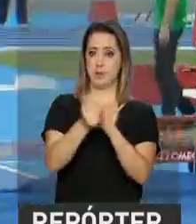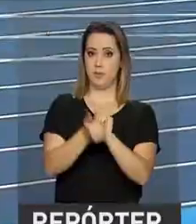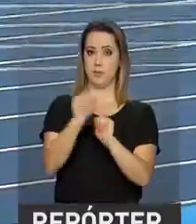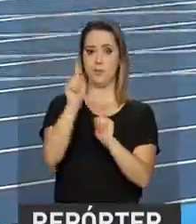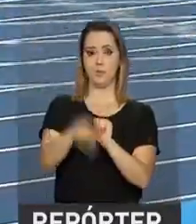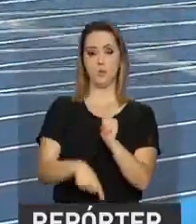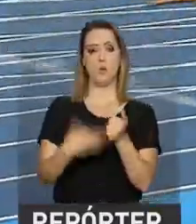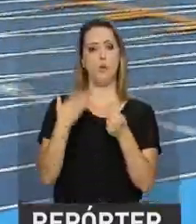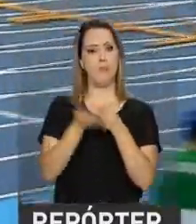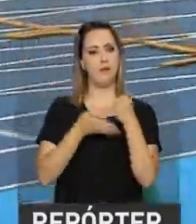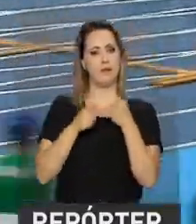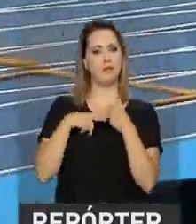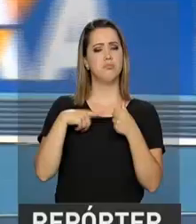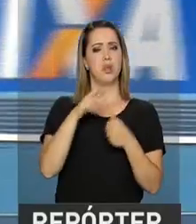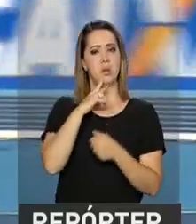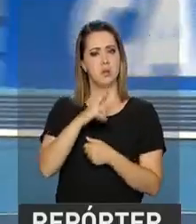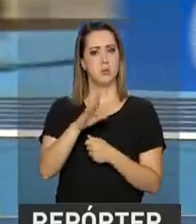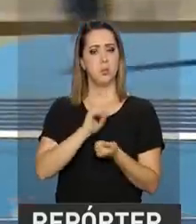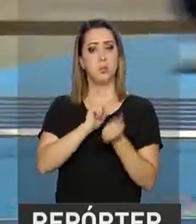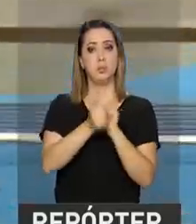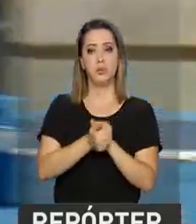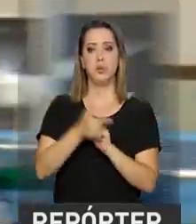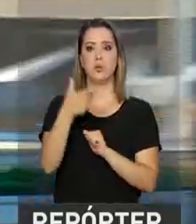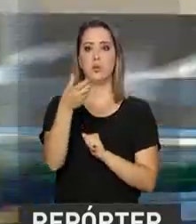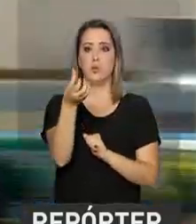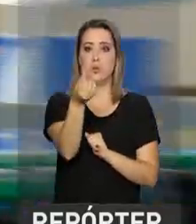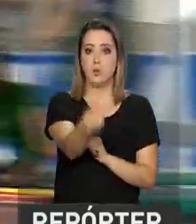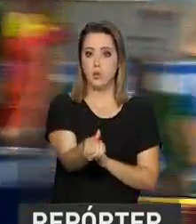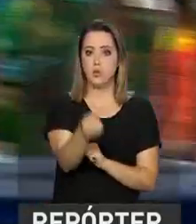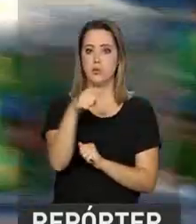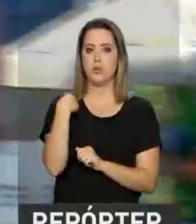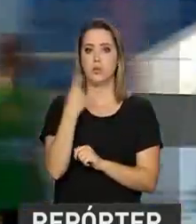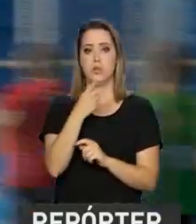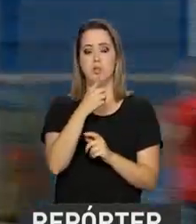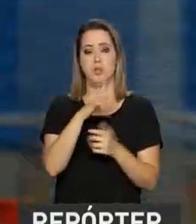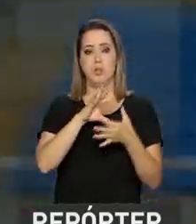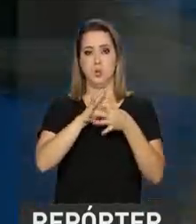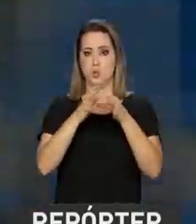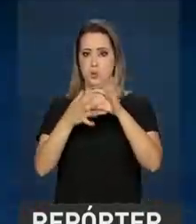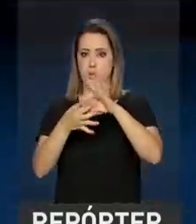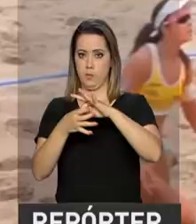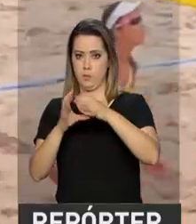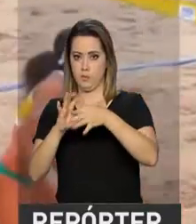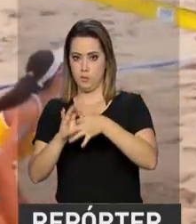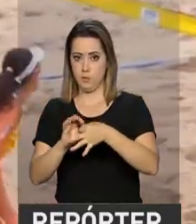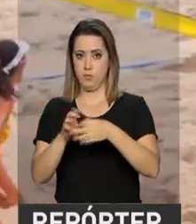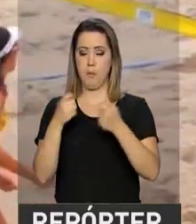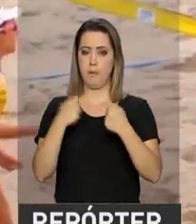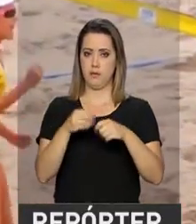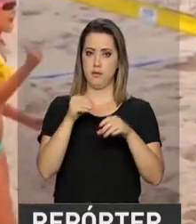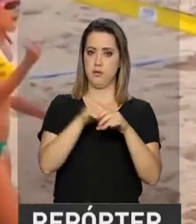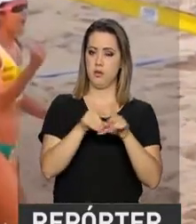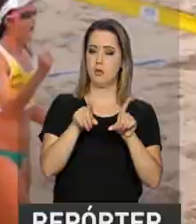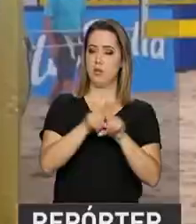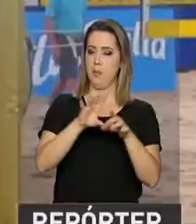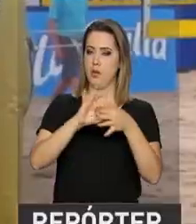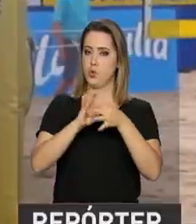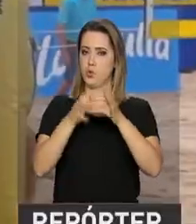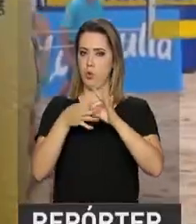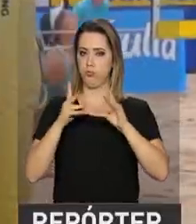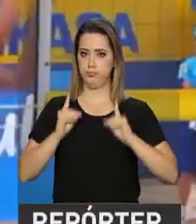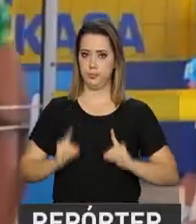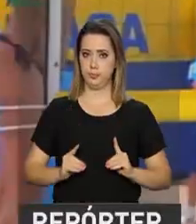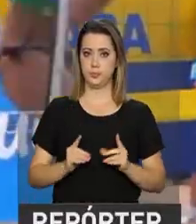como base os resultados esportivos de 2016 nas modalidades que compõem o programa dos Jogos Olímpicos e dos jogos